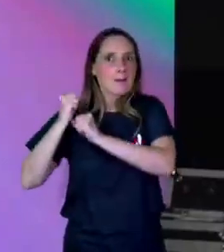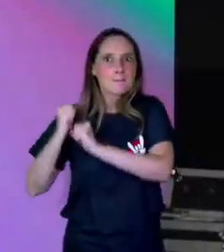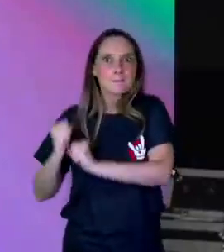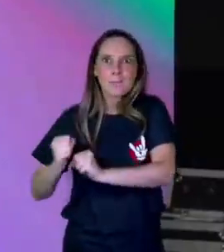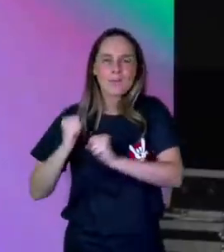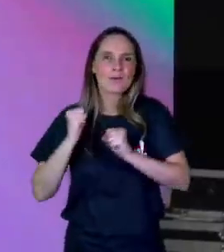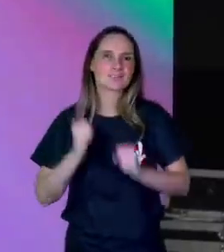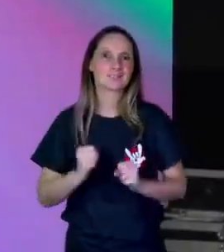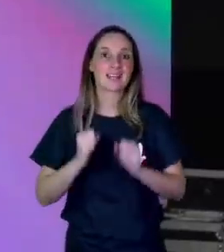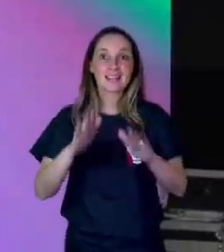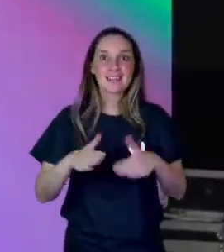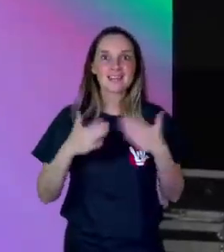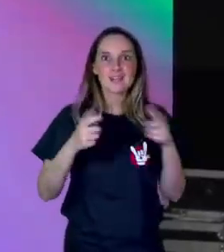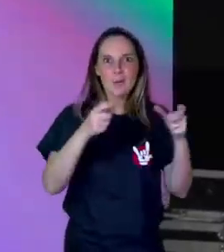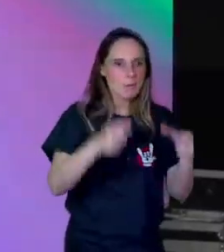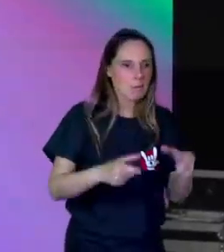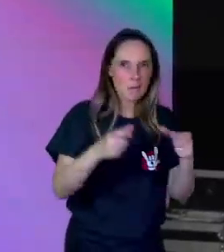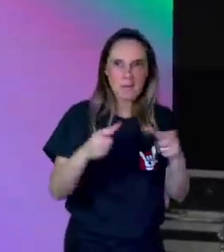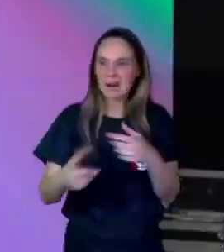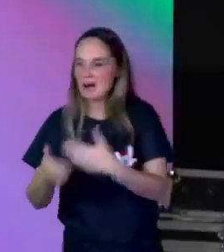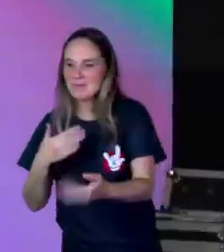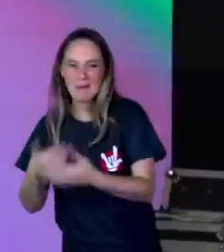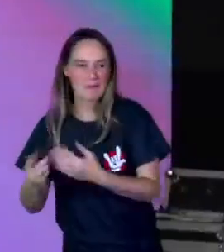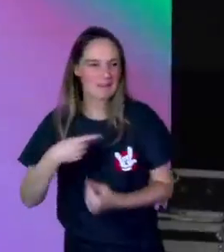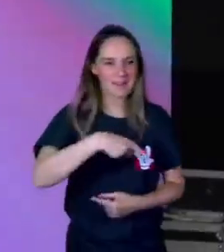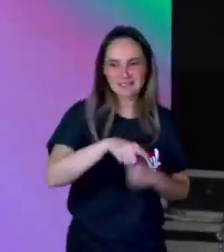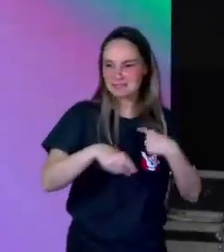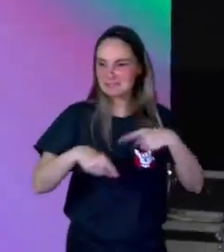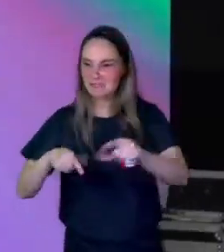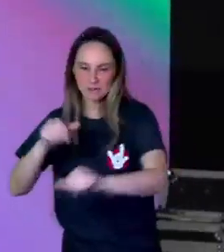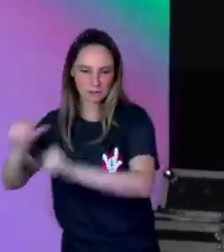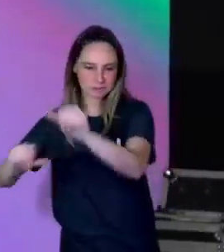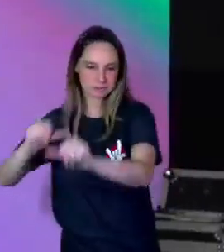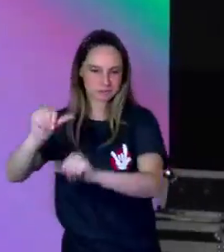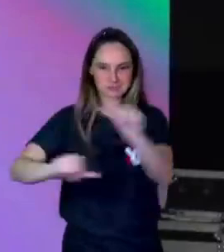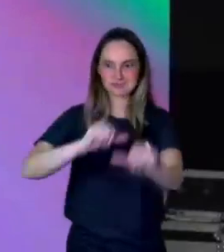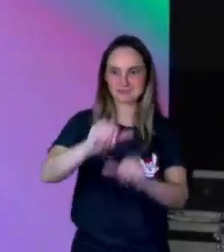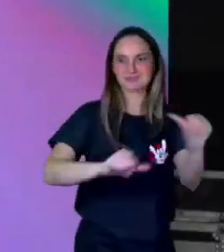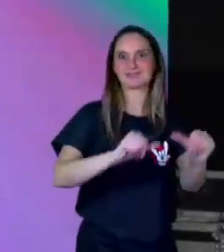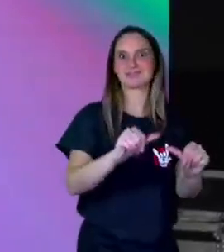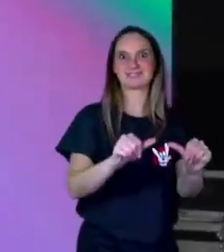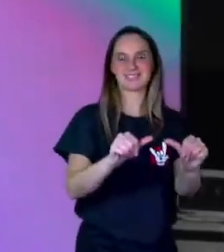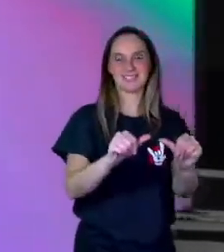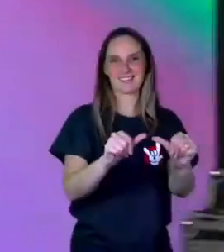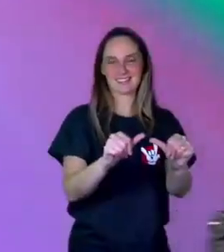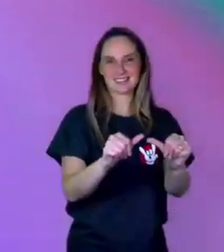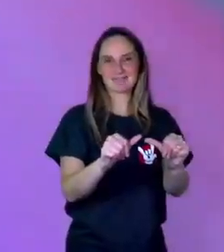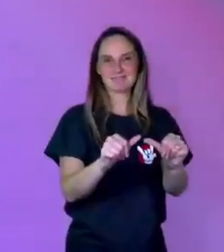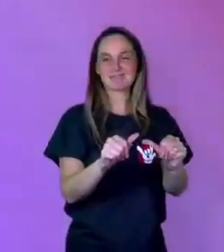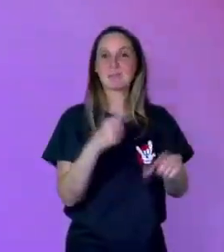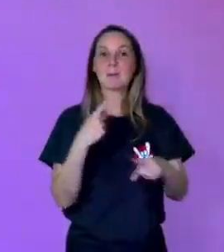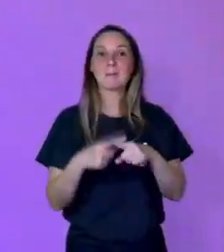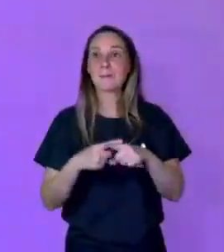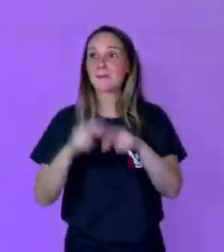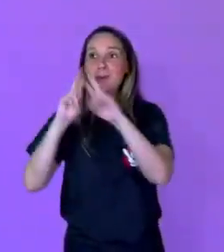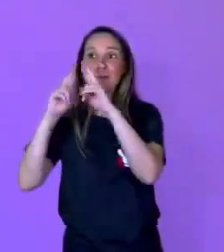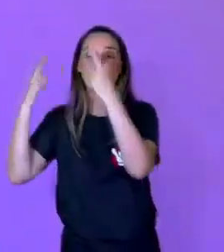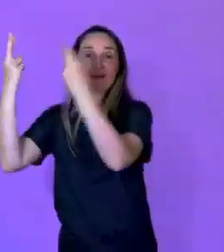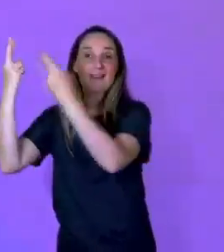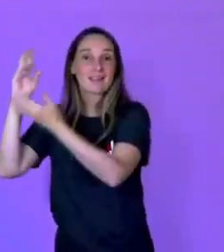redor de vocês. Isso já não tem a ver com o governo vigente, isso tem a ver com o governo do céu sobre a vida daqueles que creem.